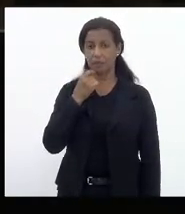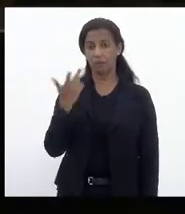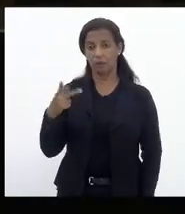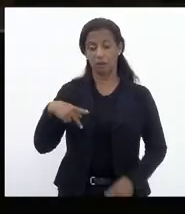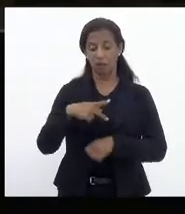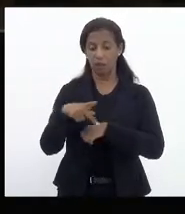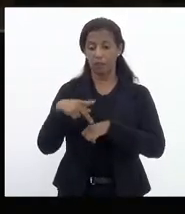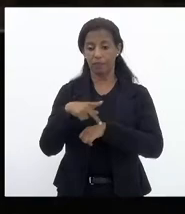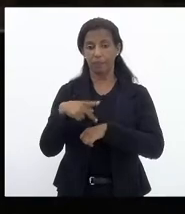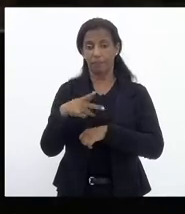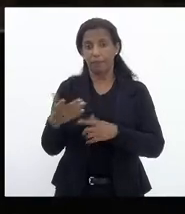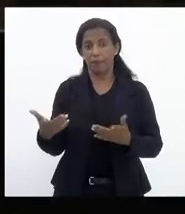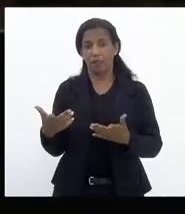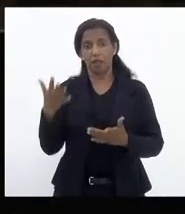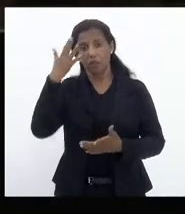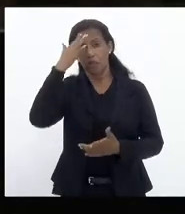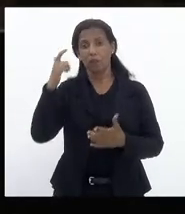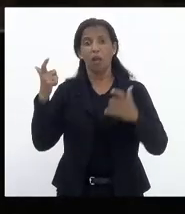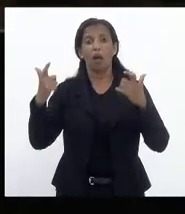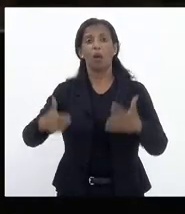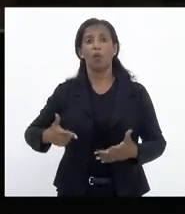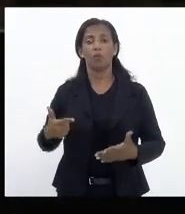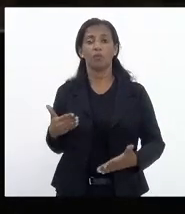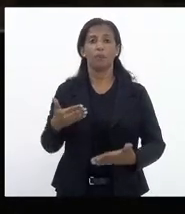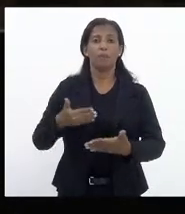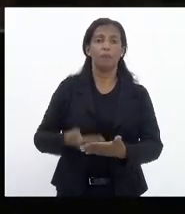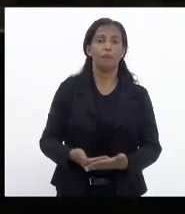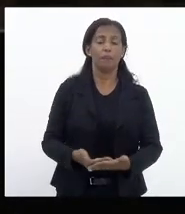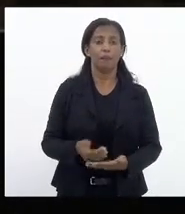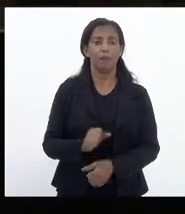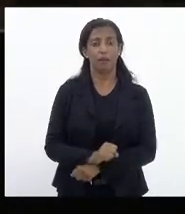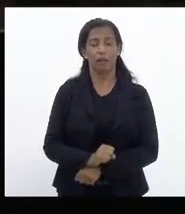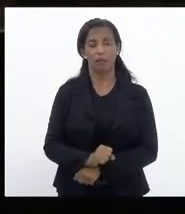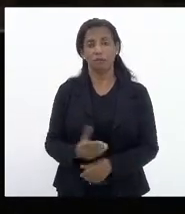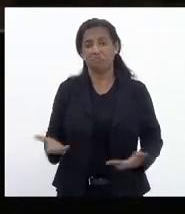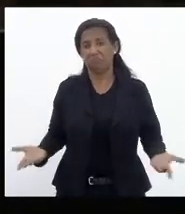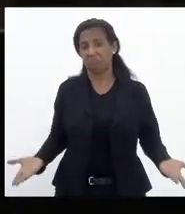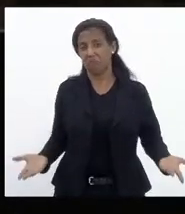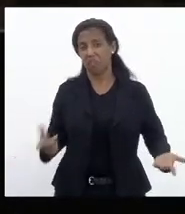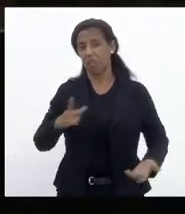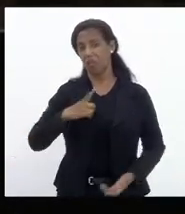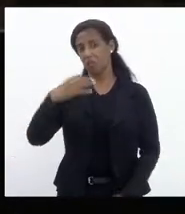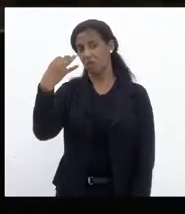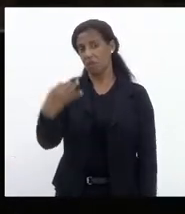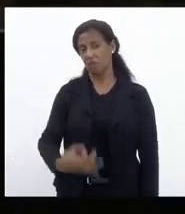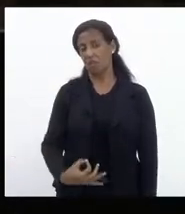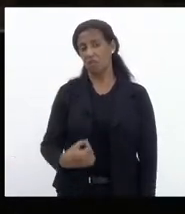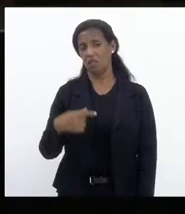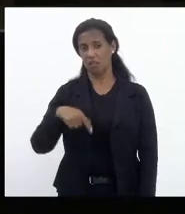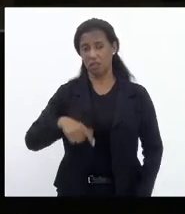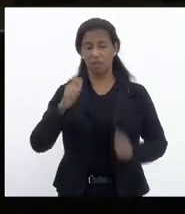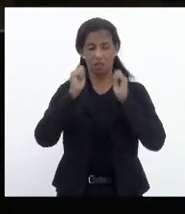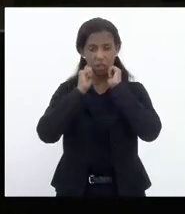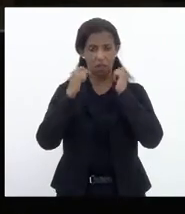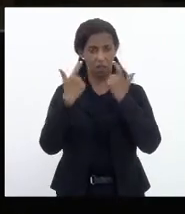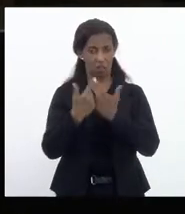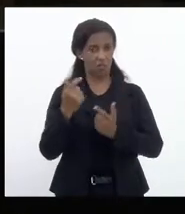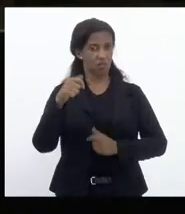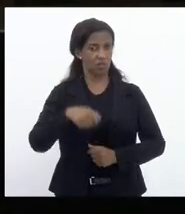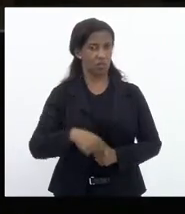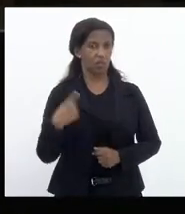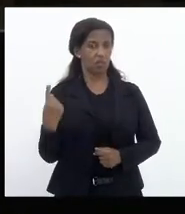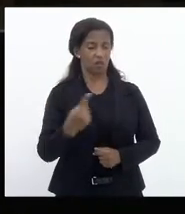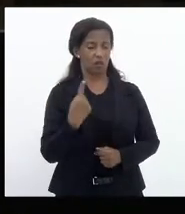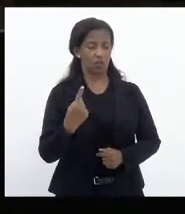eu não sei aonde nós vamos parar mas eu tenho certeza que esse Parlamento aqui que nós